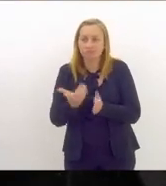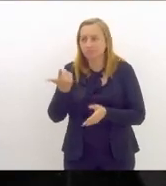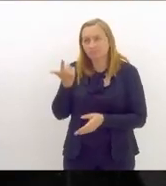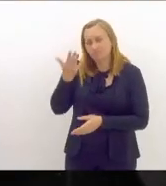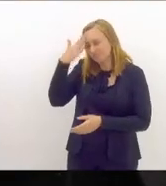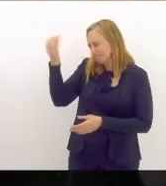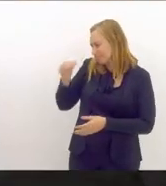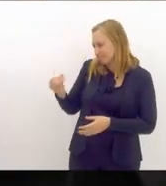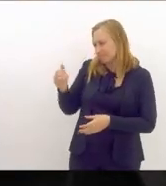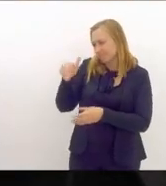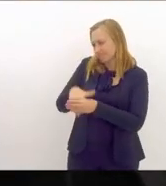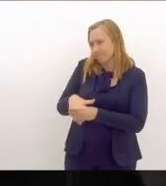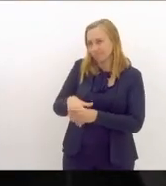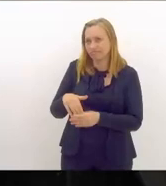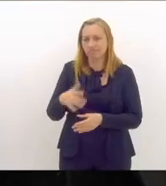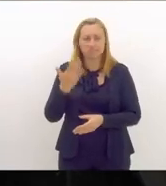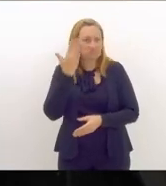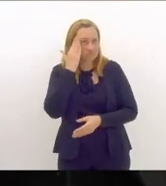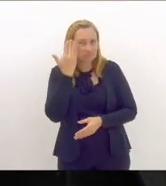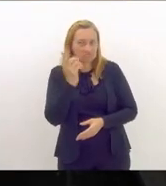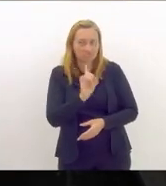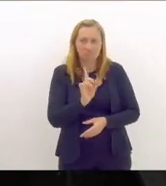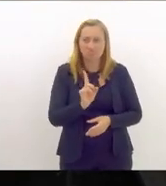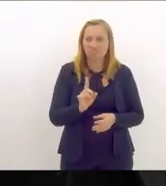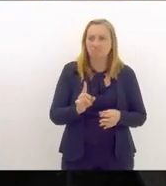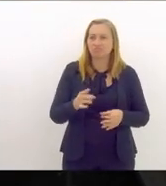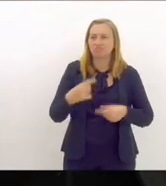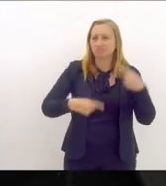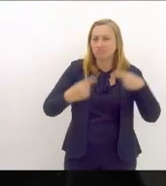diz que o pobre não entende política, é mentira.